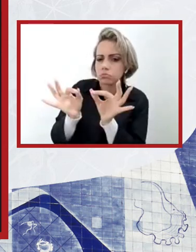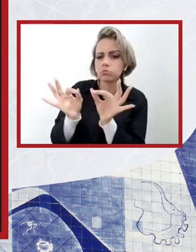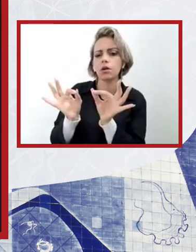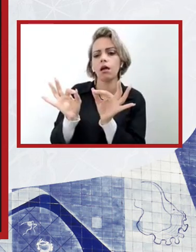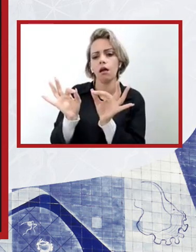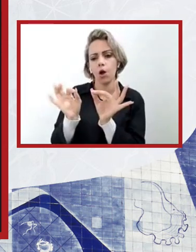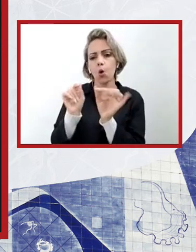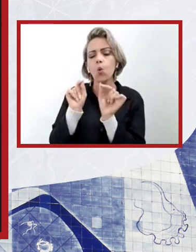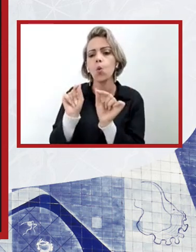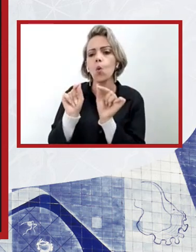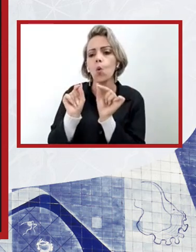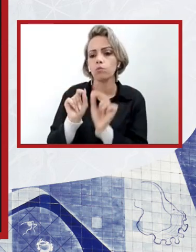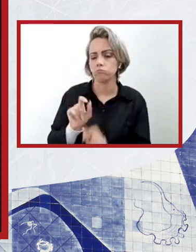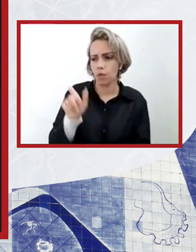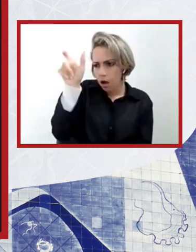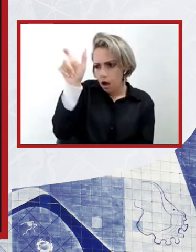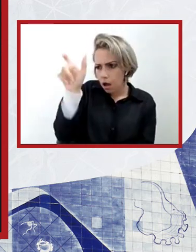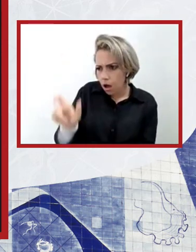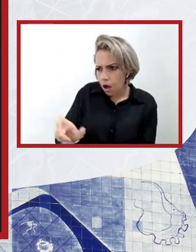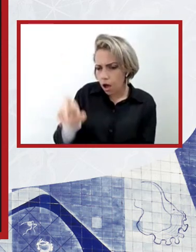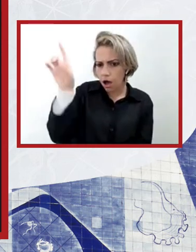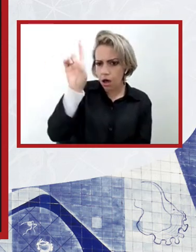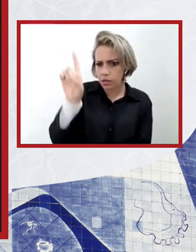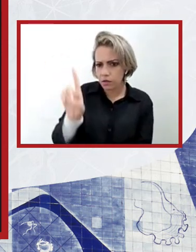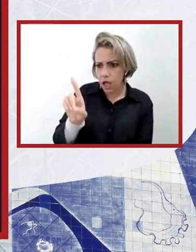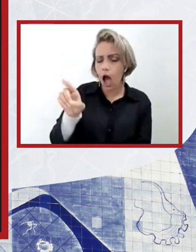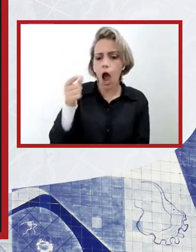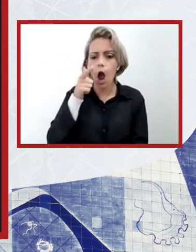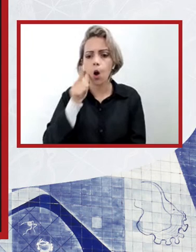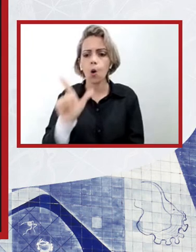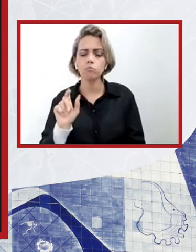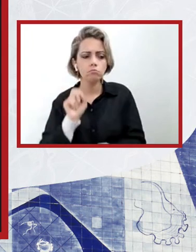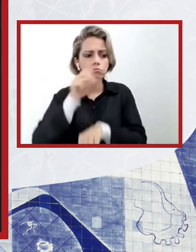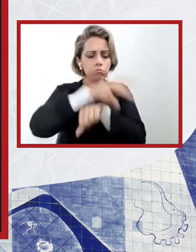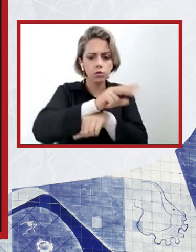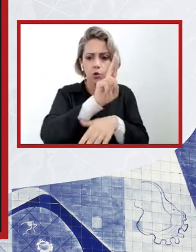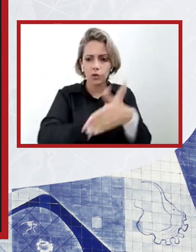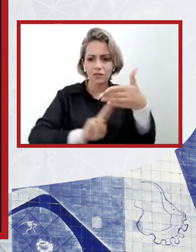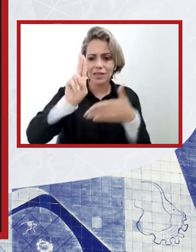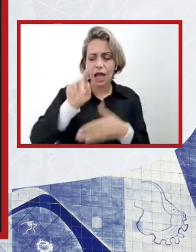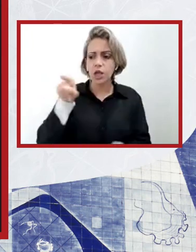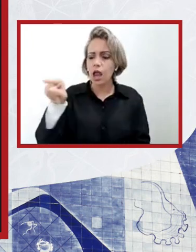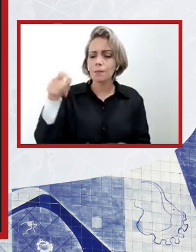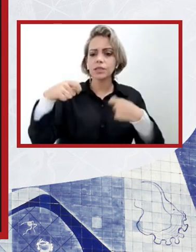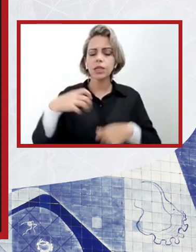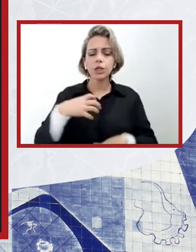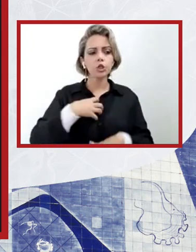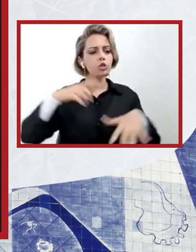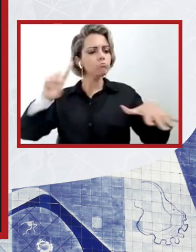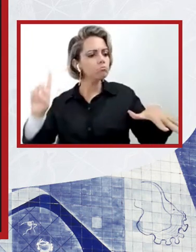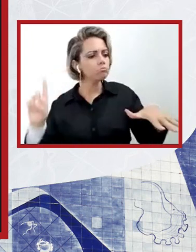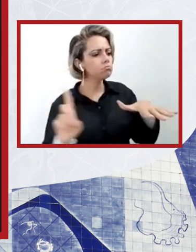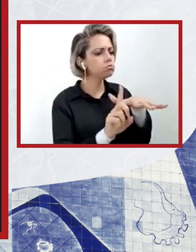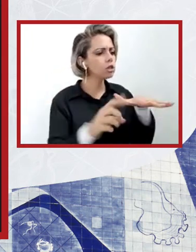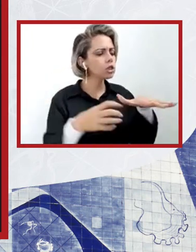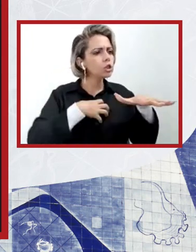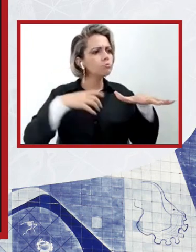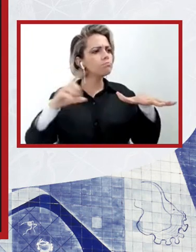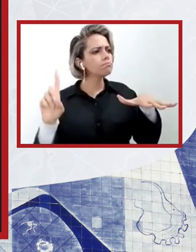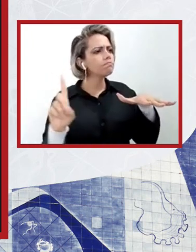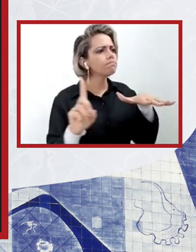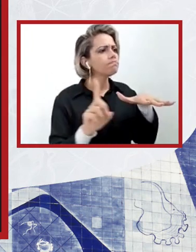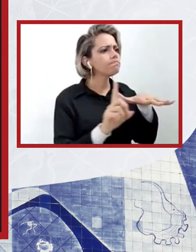significa o seguinte, a pessoa com deficiência, quando atinge a universidade, ela tem que se sentir bem recebida, tem que se sentir